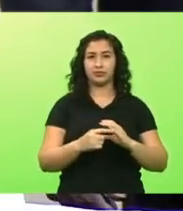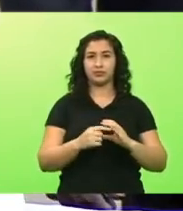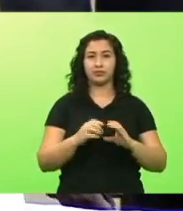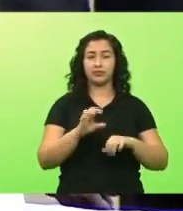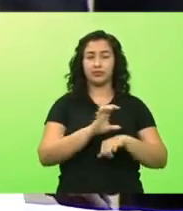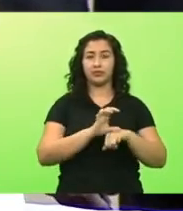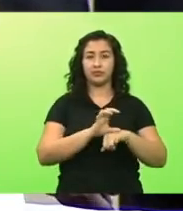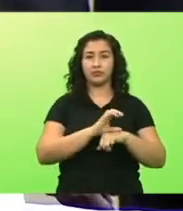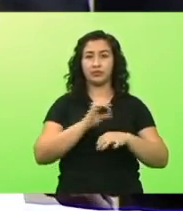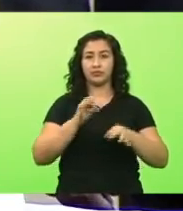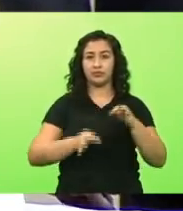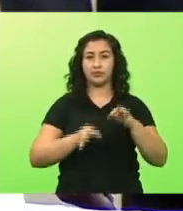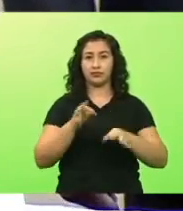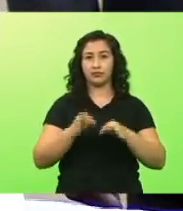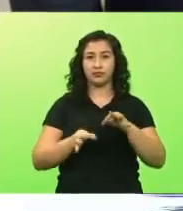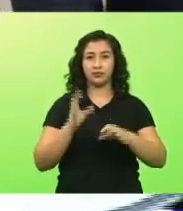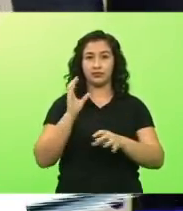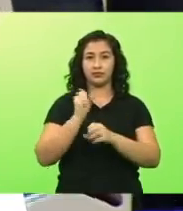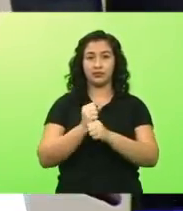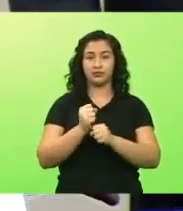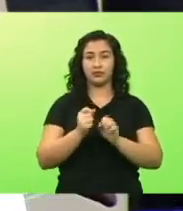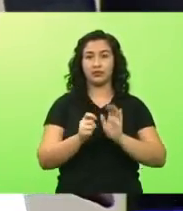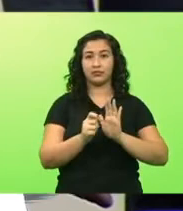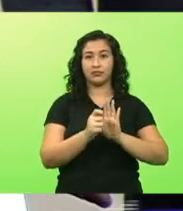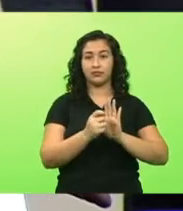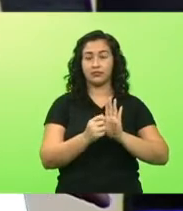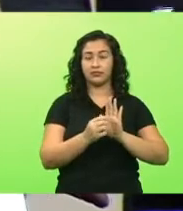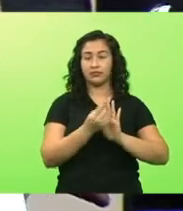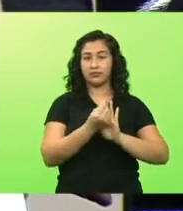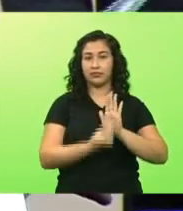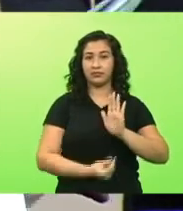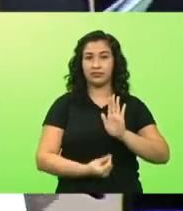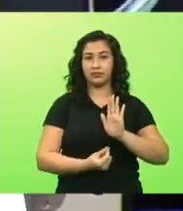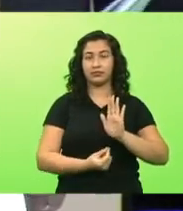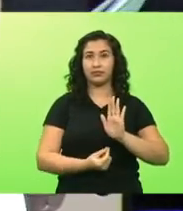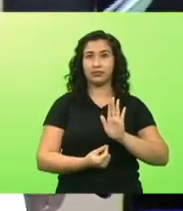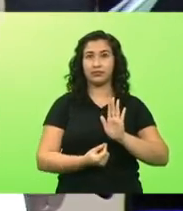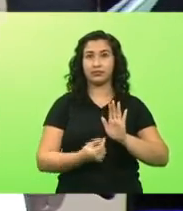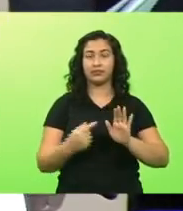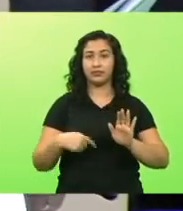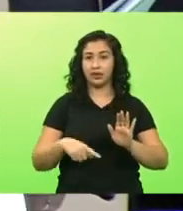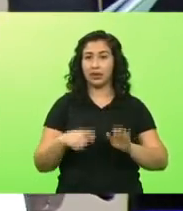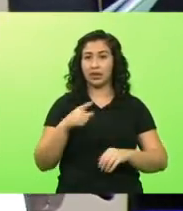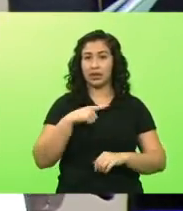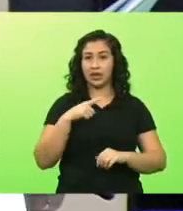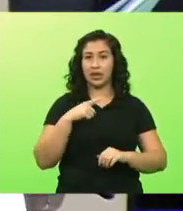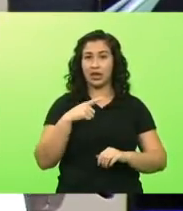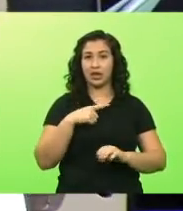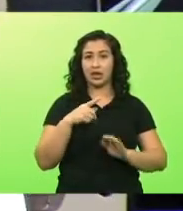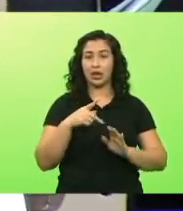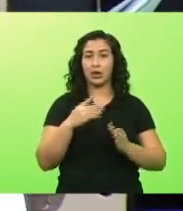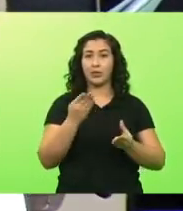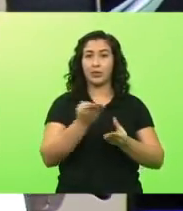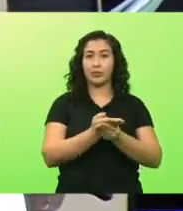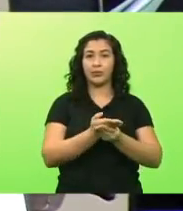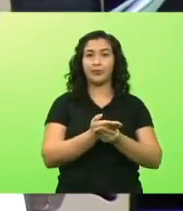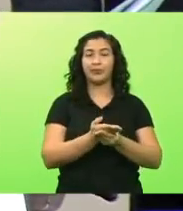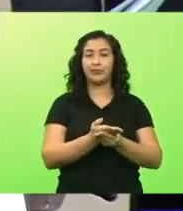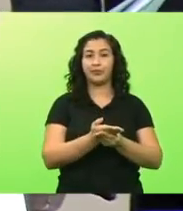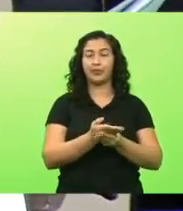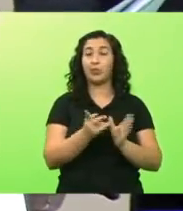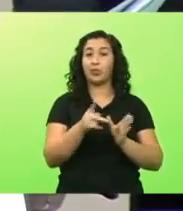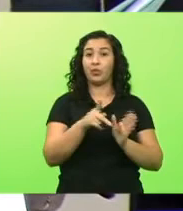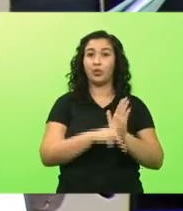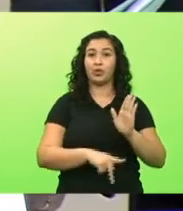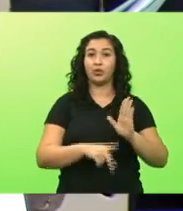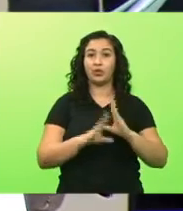Justiça e Comissão de Finanças e Tributação. Acabo de ser informado que há um protocolo em plenário de uma subemenda aditiva ao